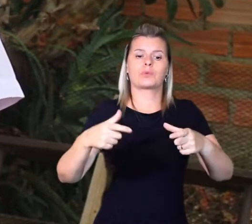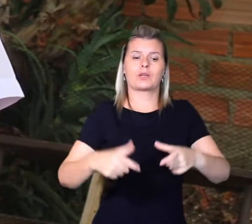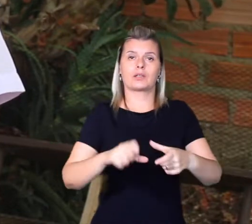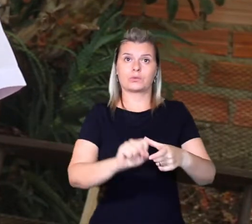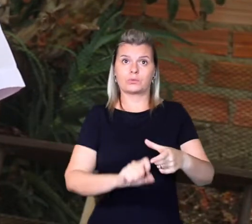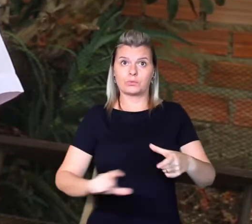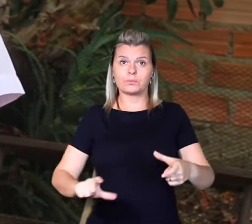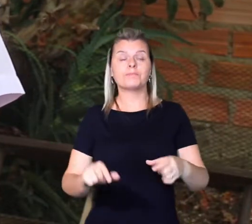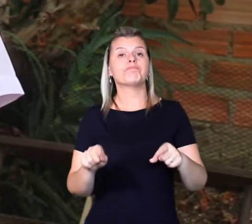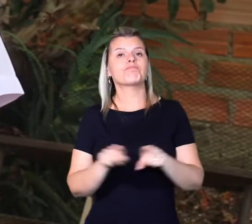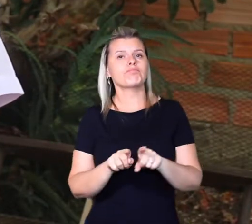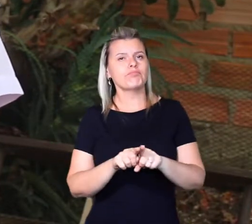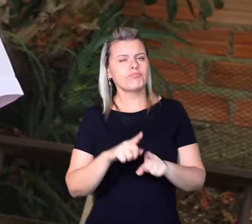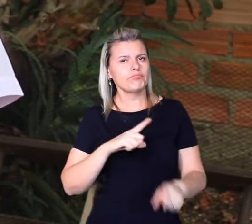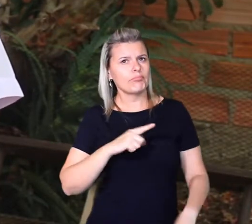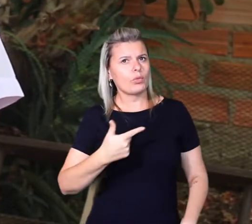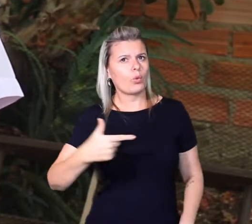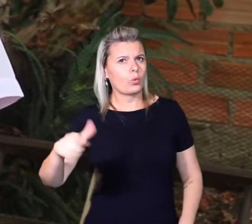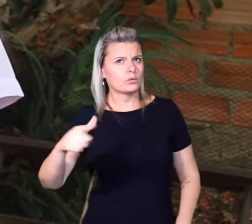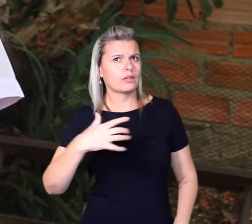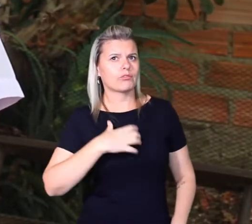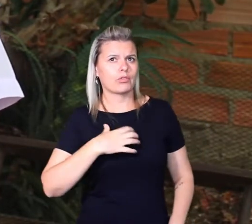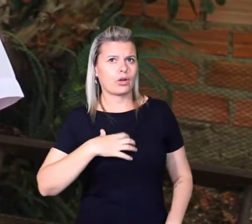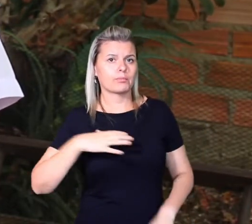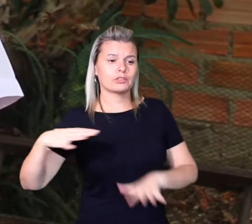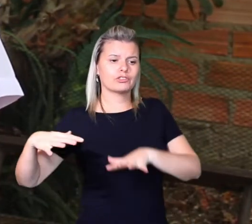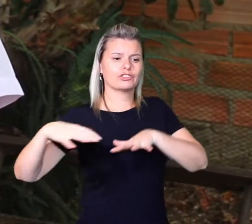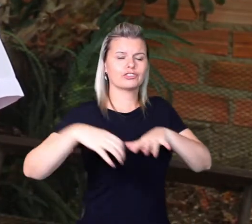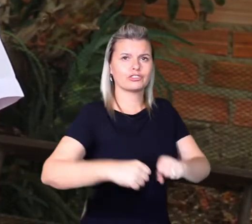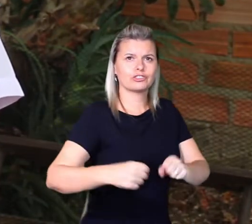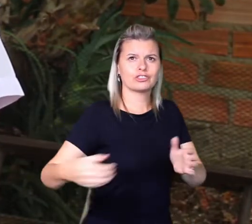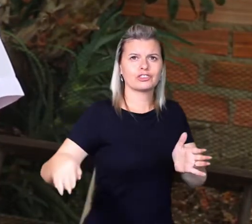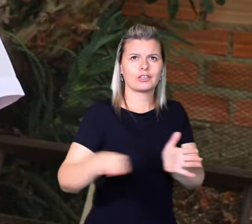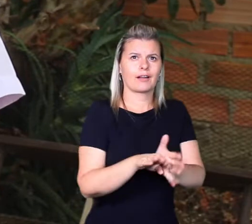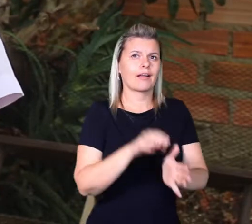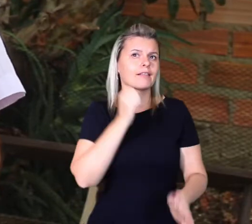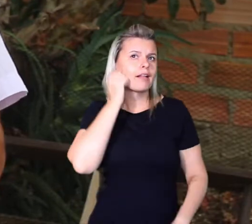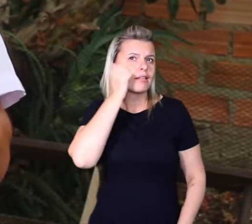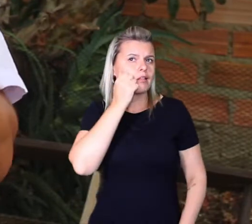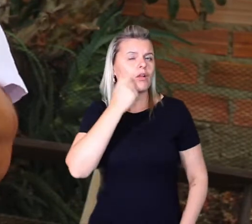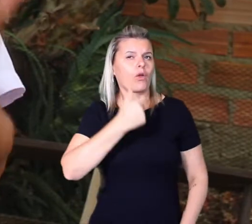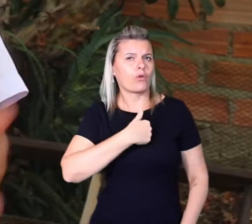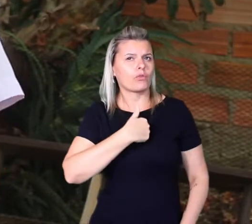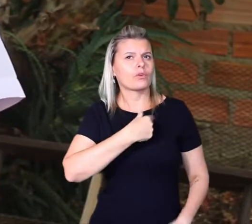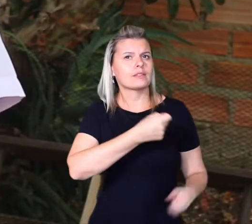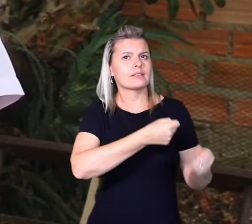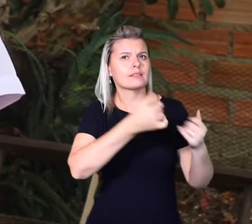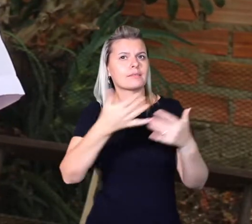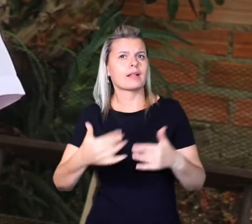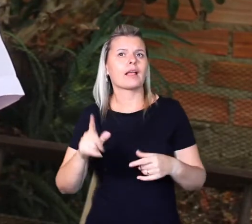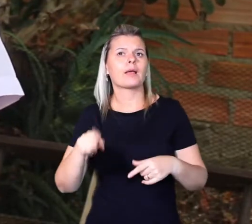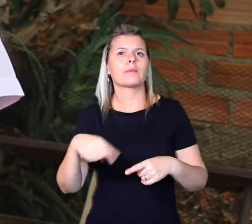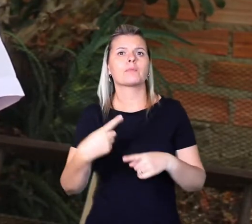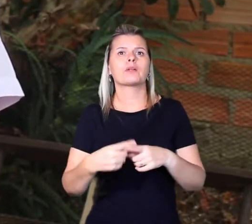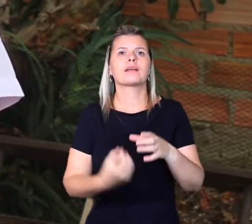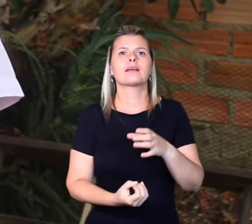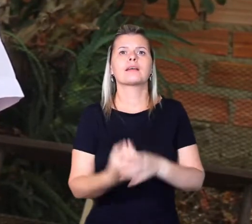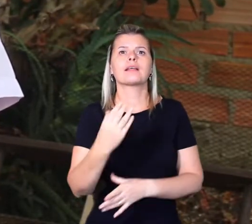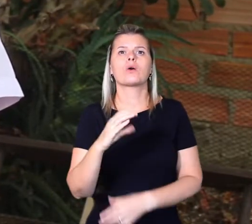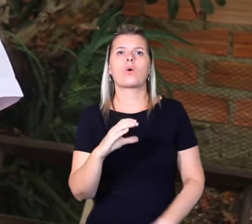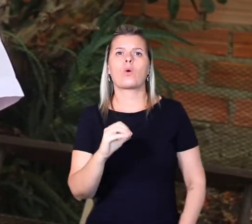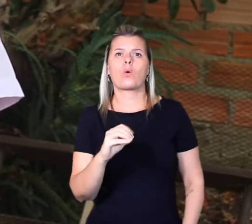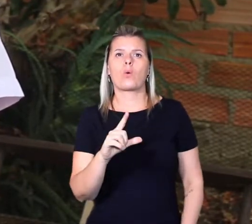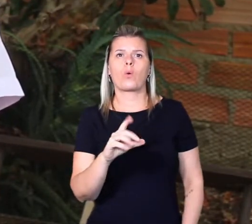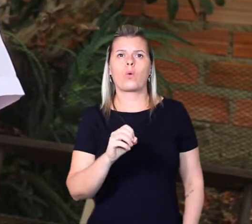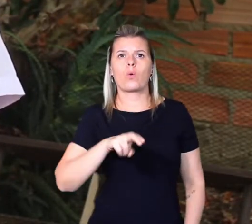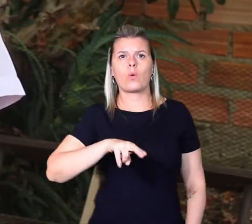Rio Grande do Sul. Tem uma outra forma aqui também de ocupação da chegada do negro, que eu vou só pontuar, que foi com a criação da